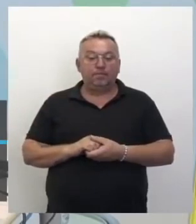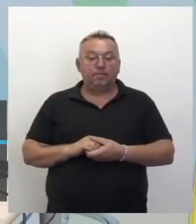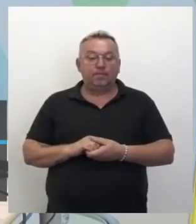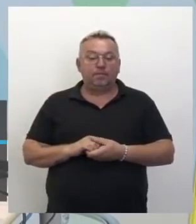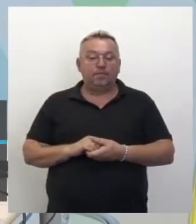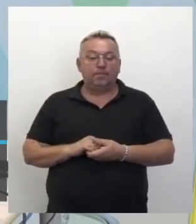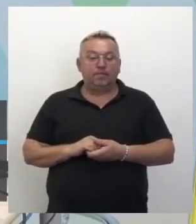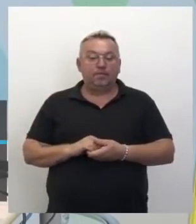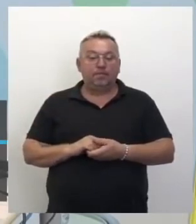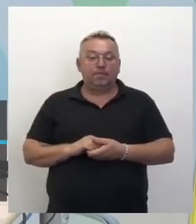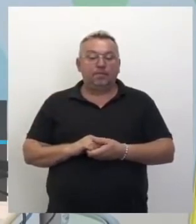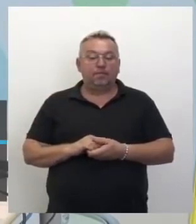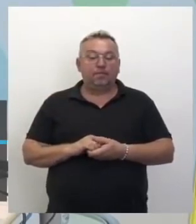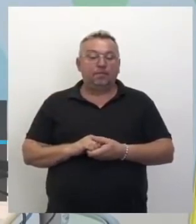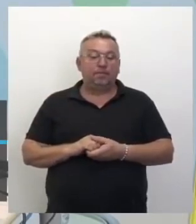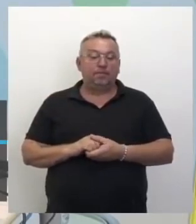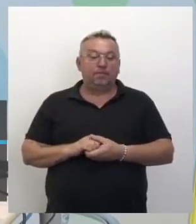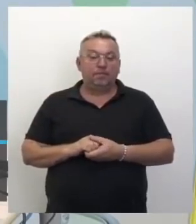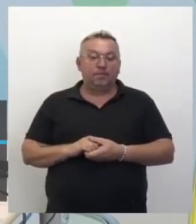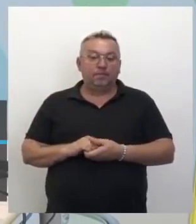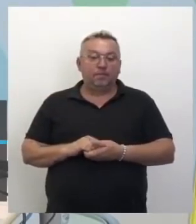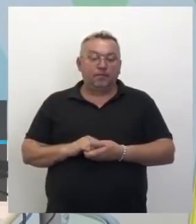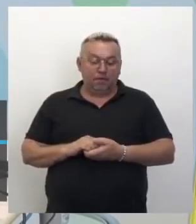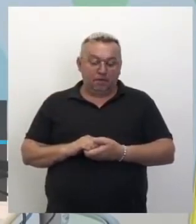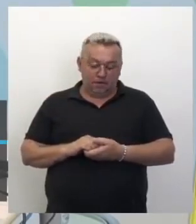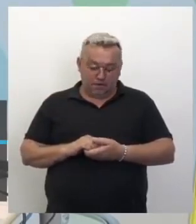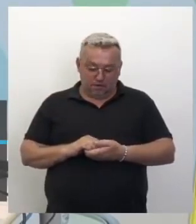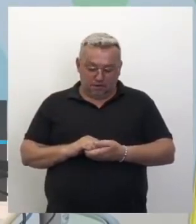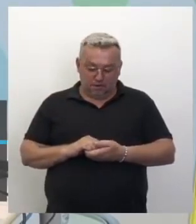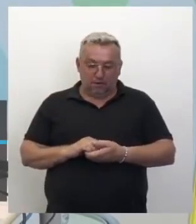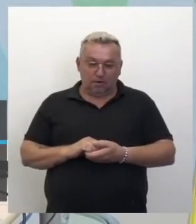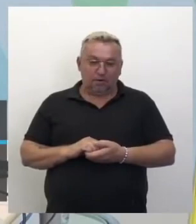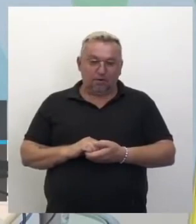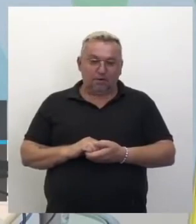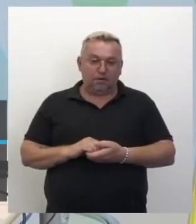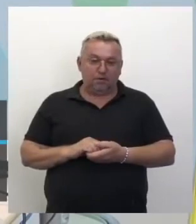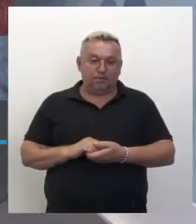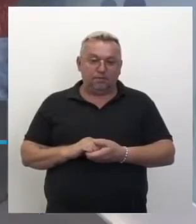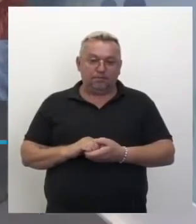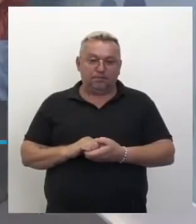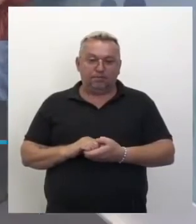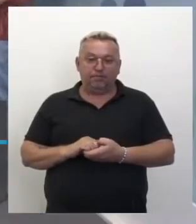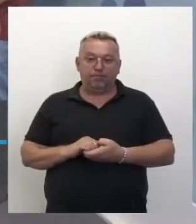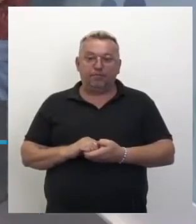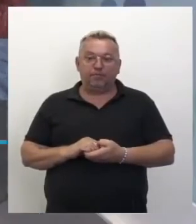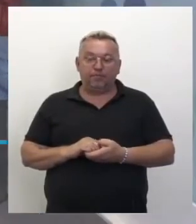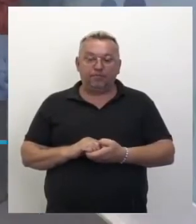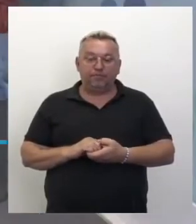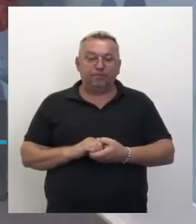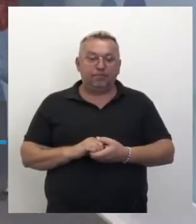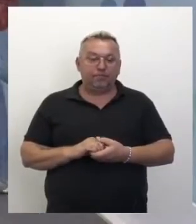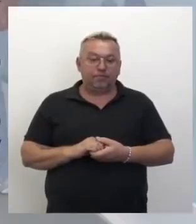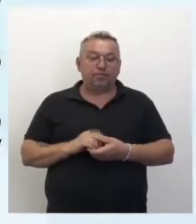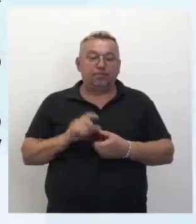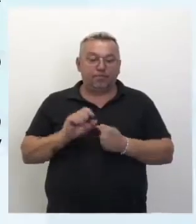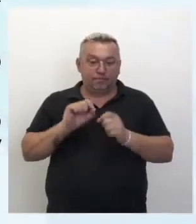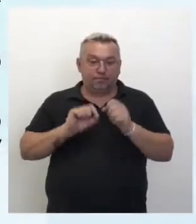B, not, am, is, and are. And C, interrogative. Ok, very nice. Vamos lá. Então vamos fazer